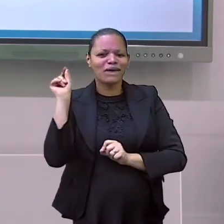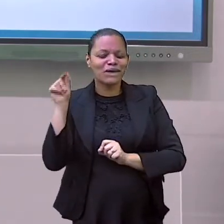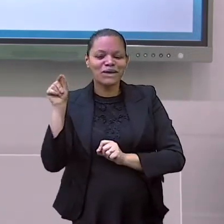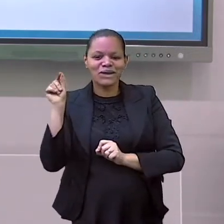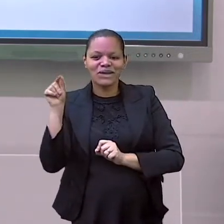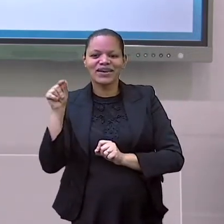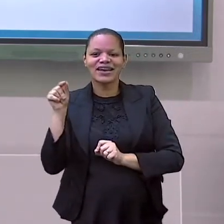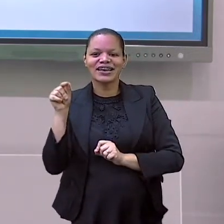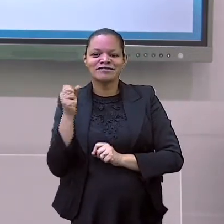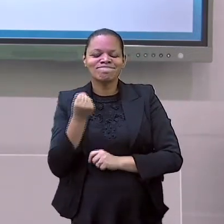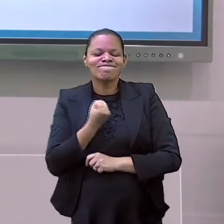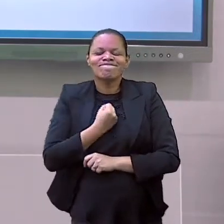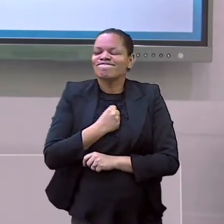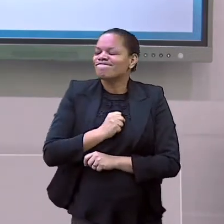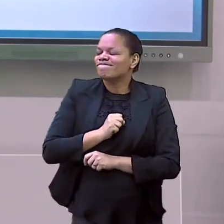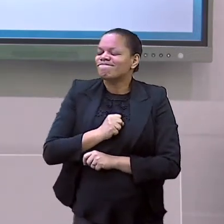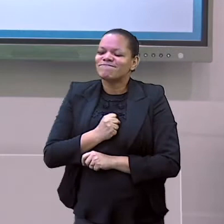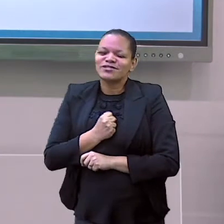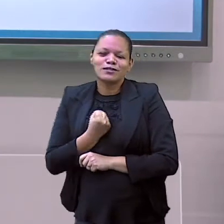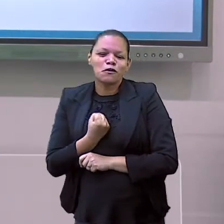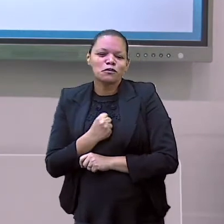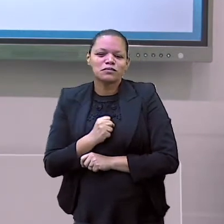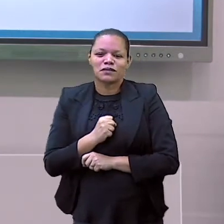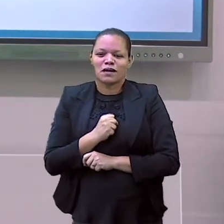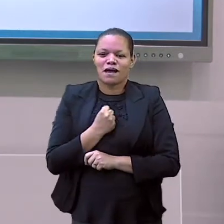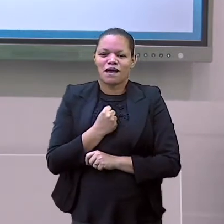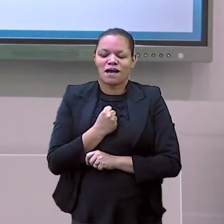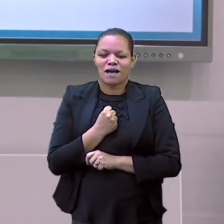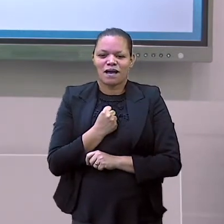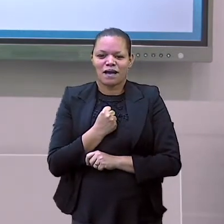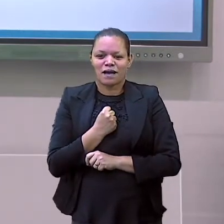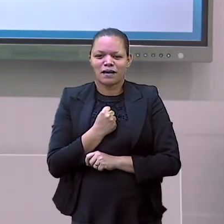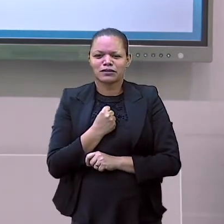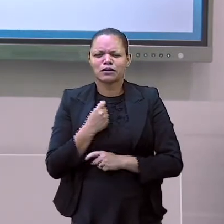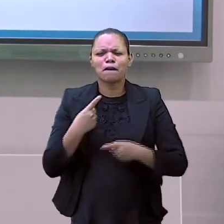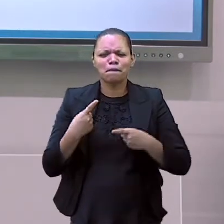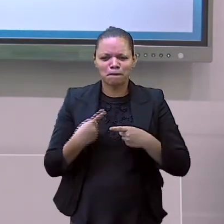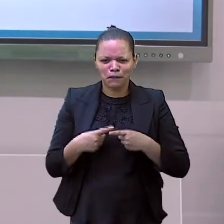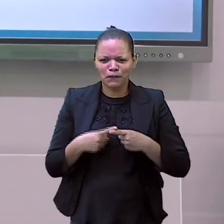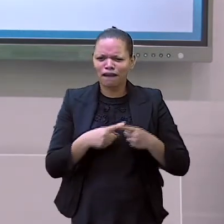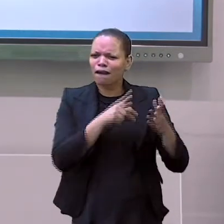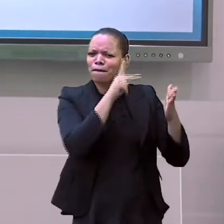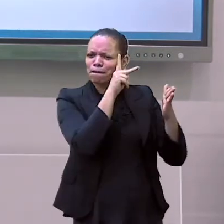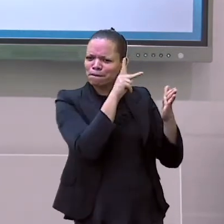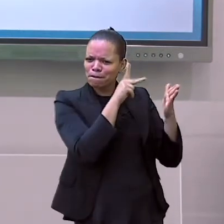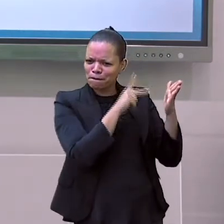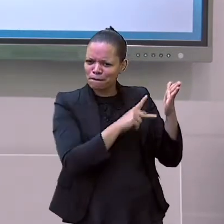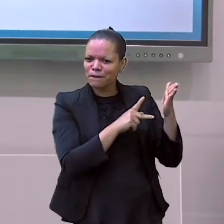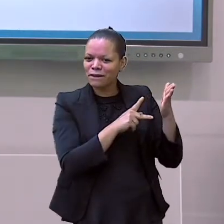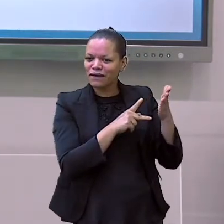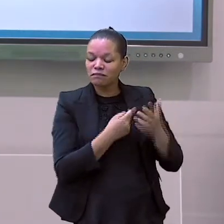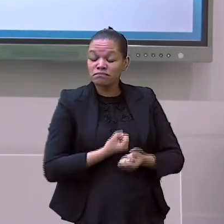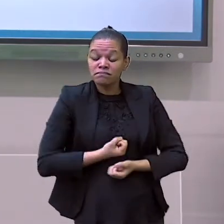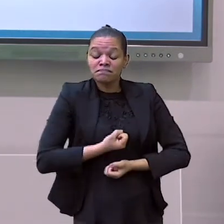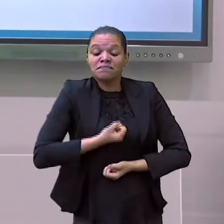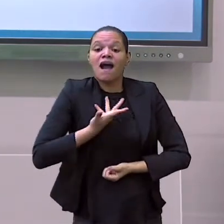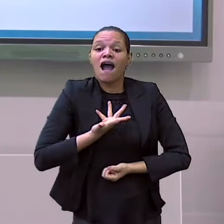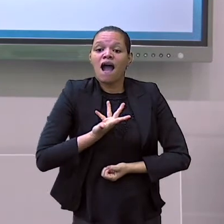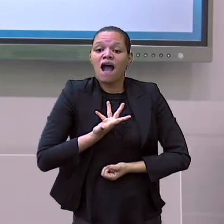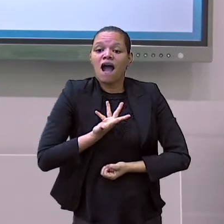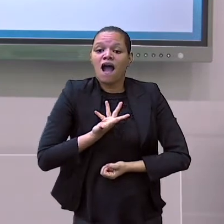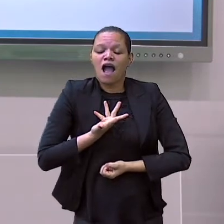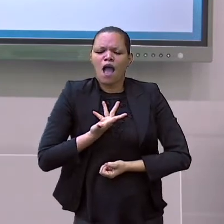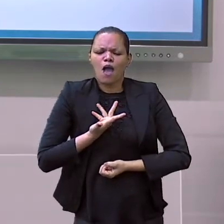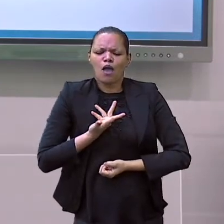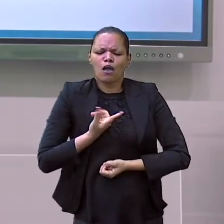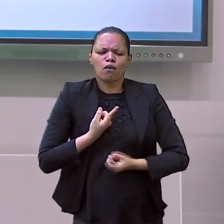de saudade, um ato de prazer, porque o poema, ele desperta em cada pessoa,